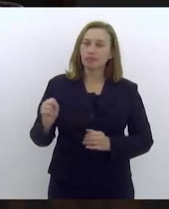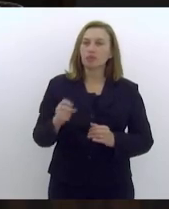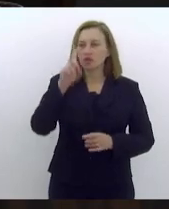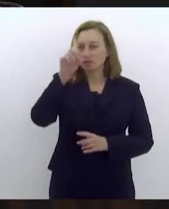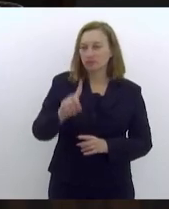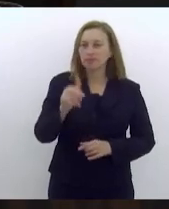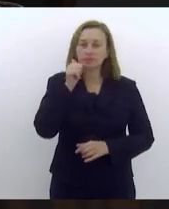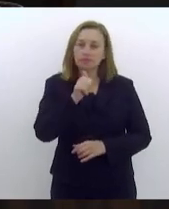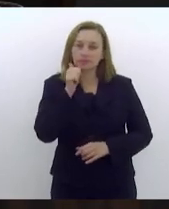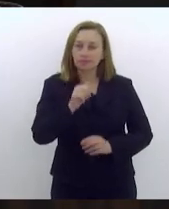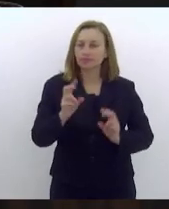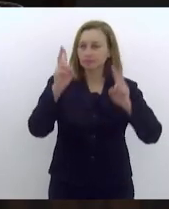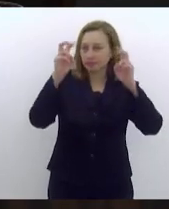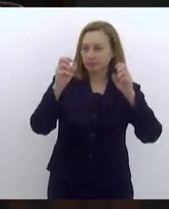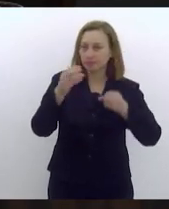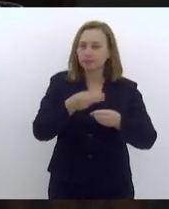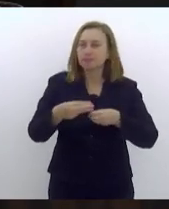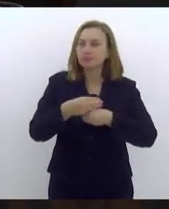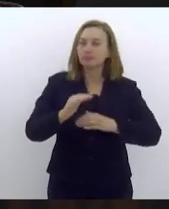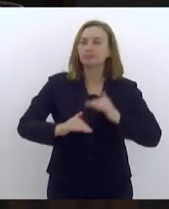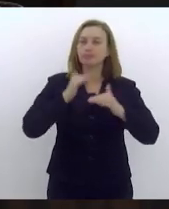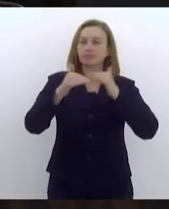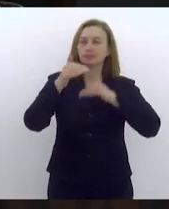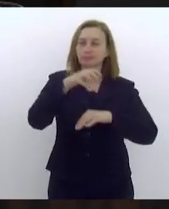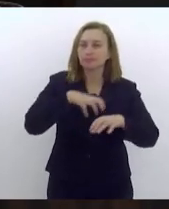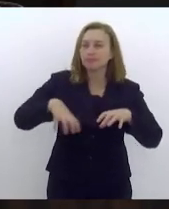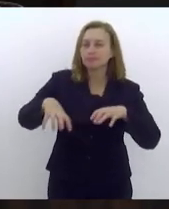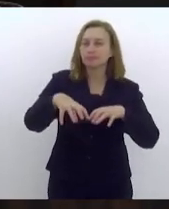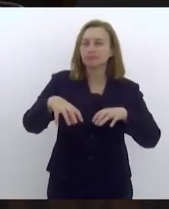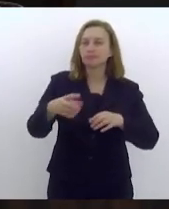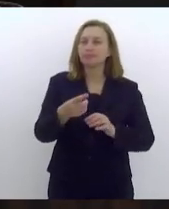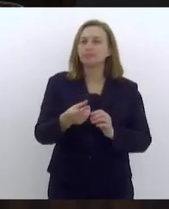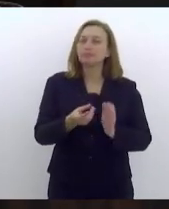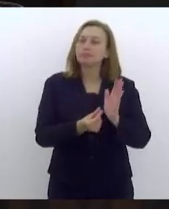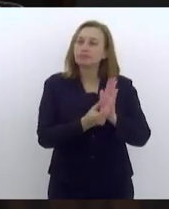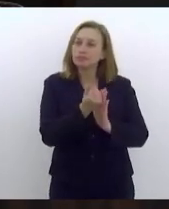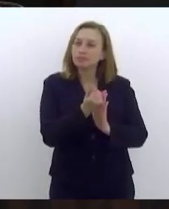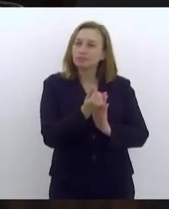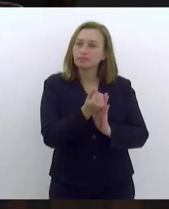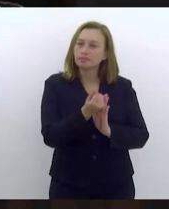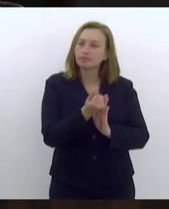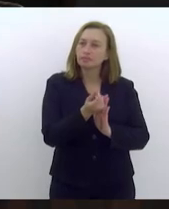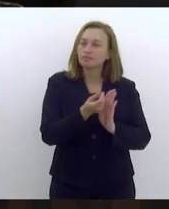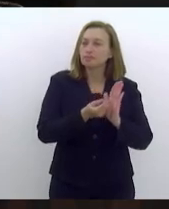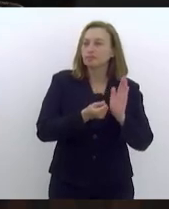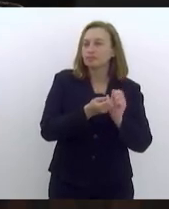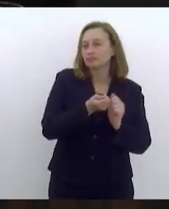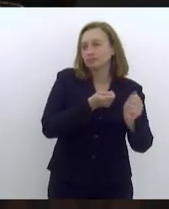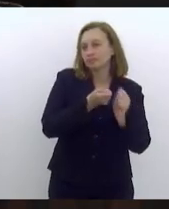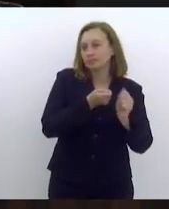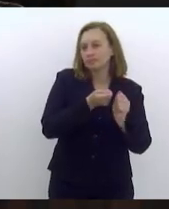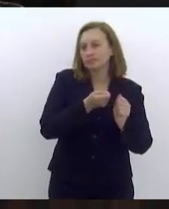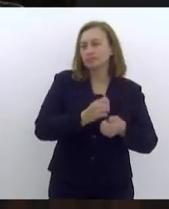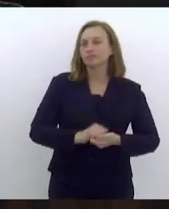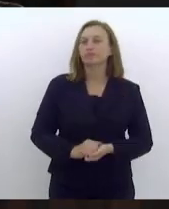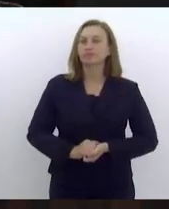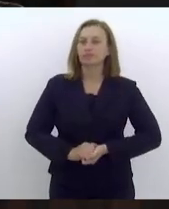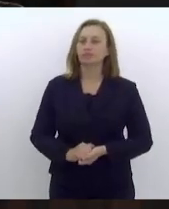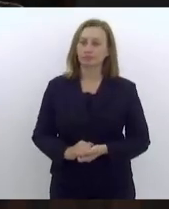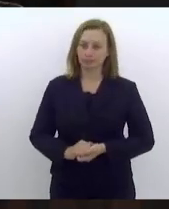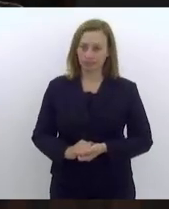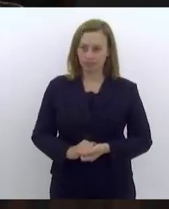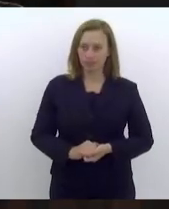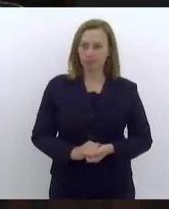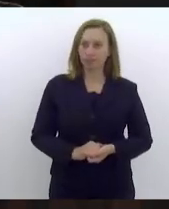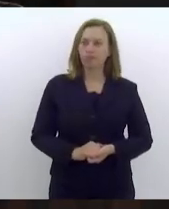mulher, assuntos municipais, desenvolvimento regional, orçamento, finanças, fiscalização financeira e controle. Para